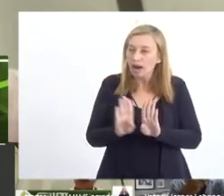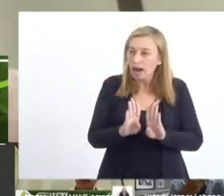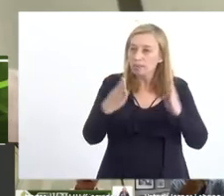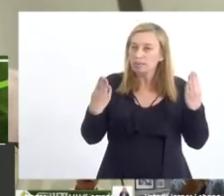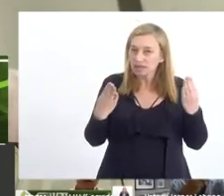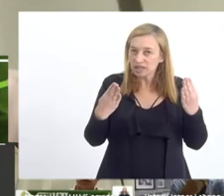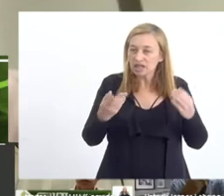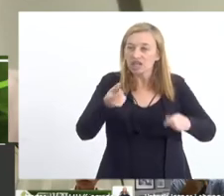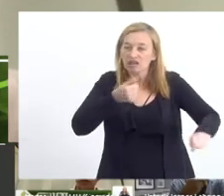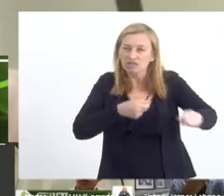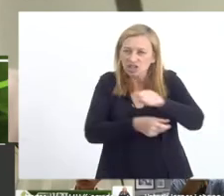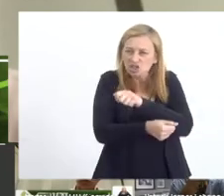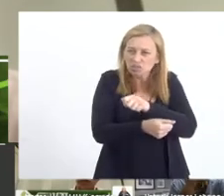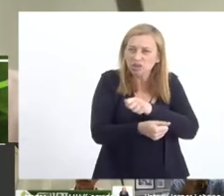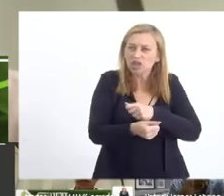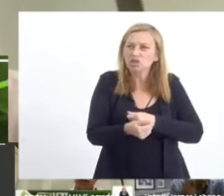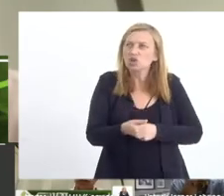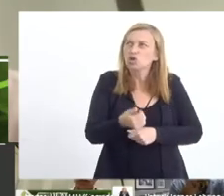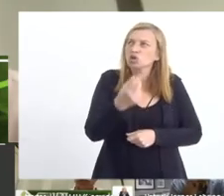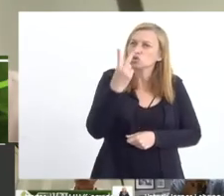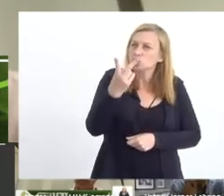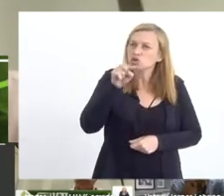aquele investimento de aproximadamente